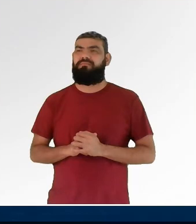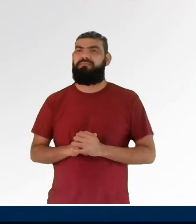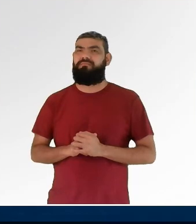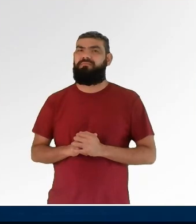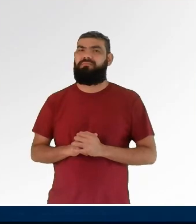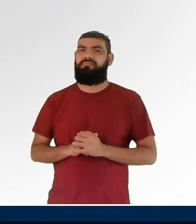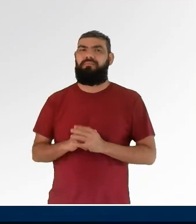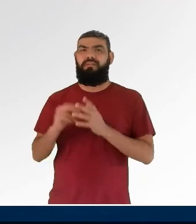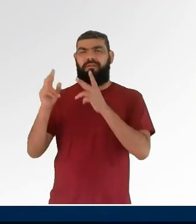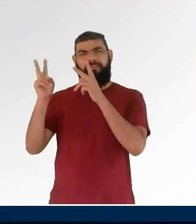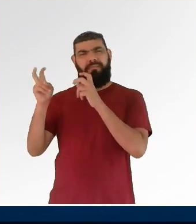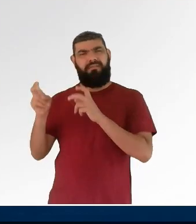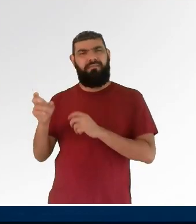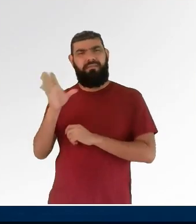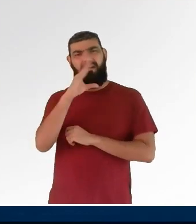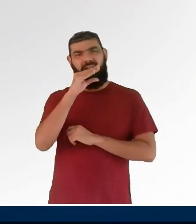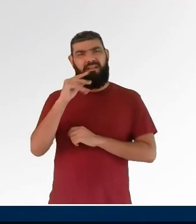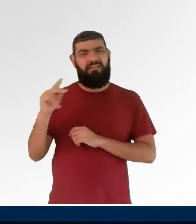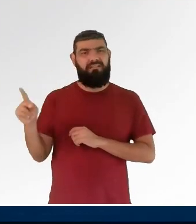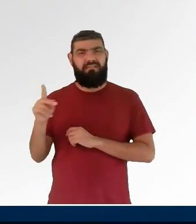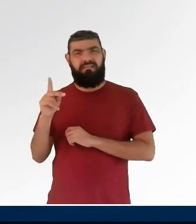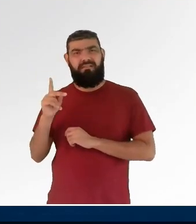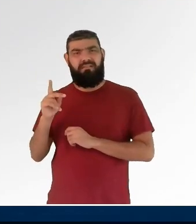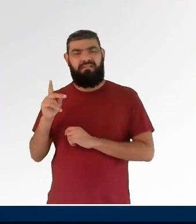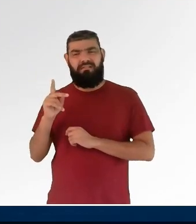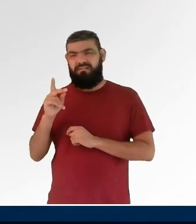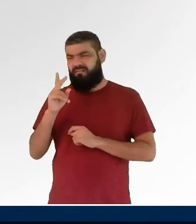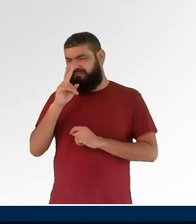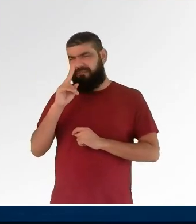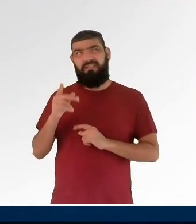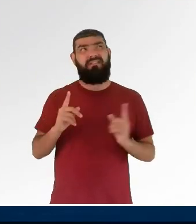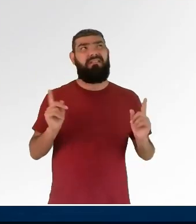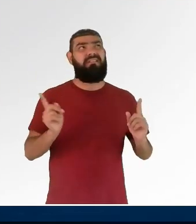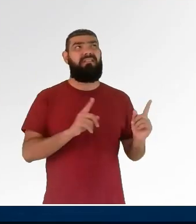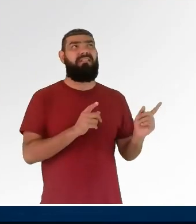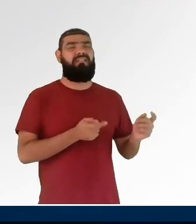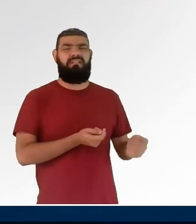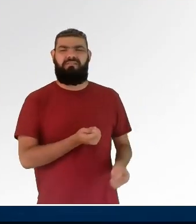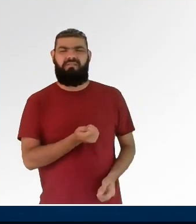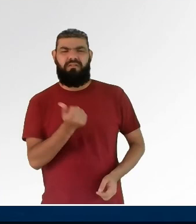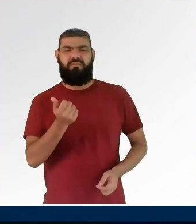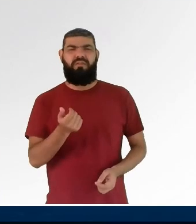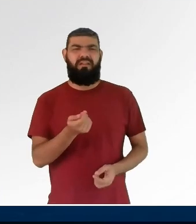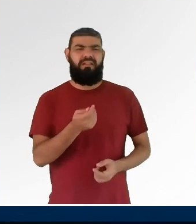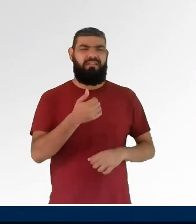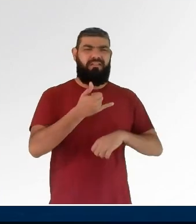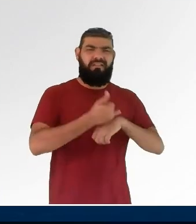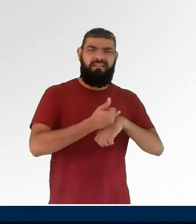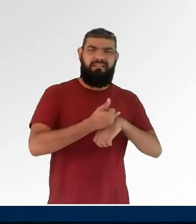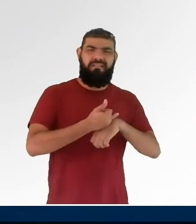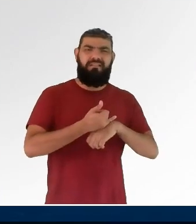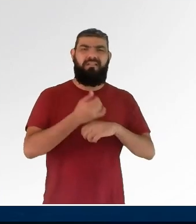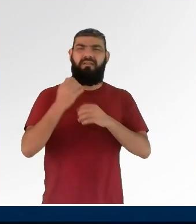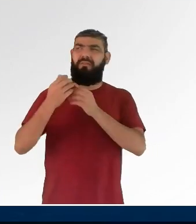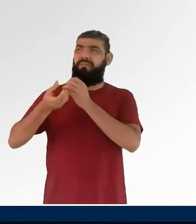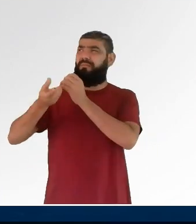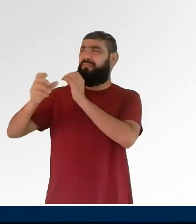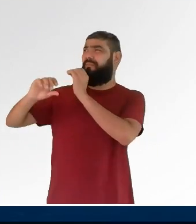menino aparecia, ele jogava moeda, tocava um berrante, e olha o que aconteceu um certo dia.